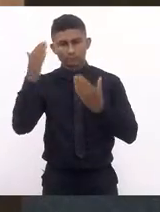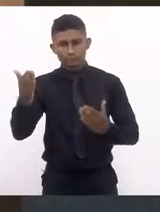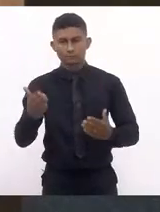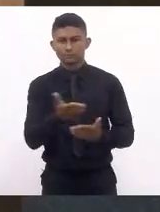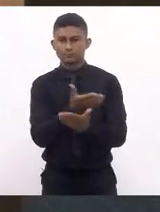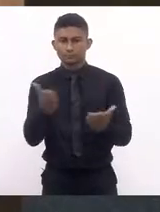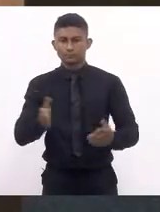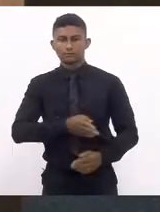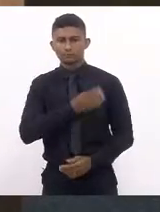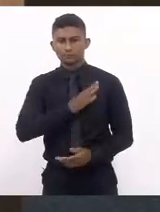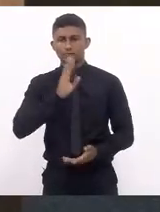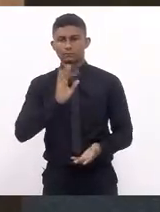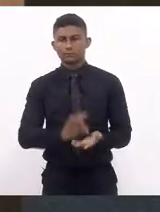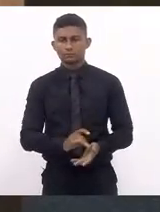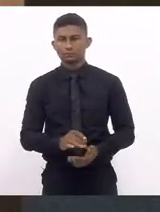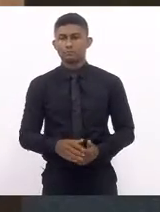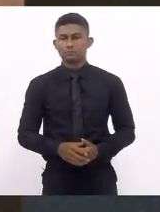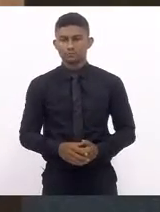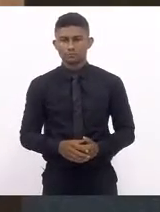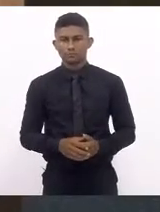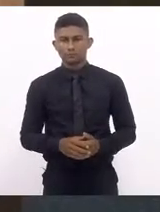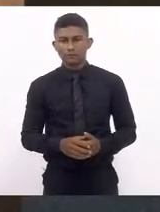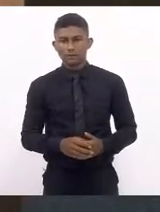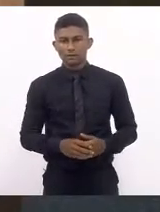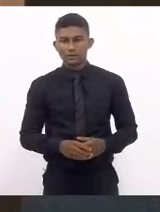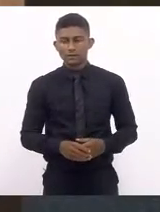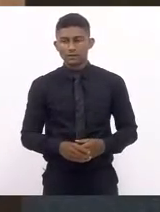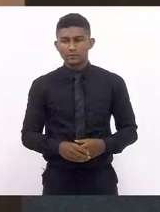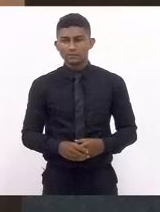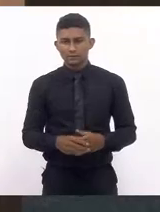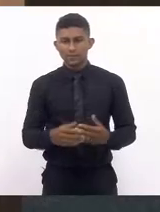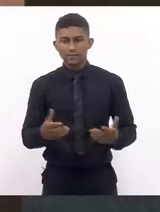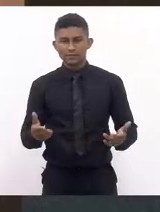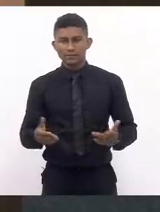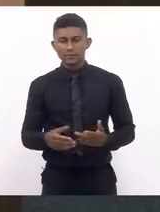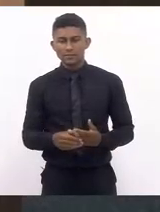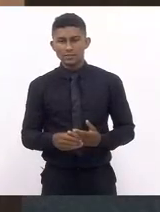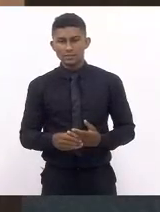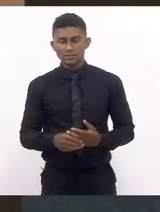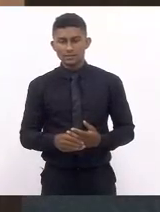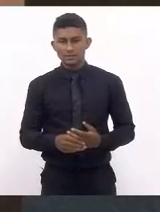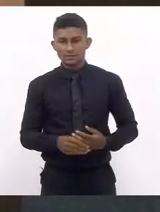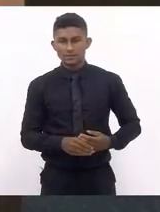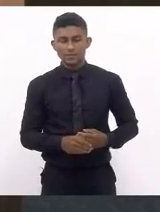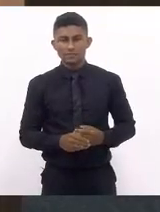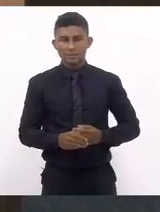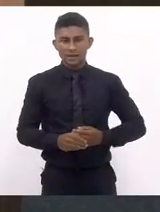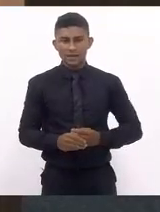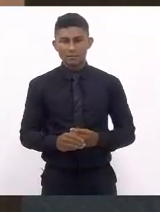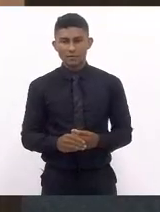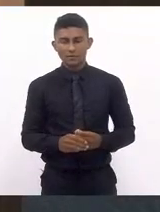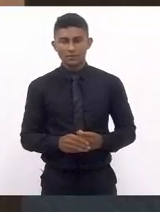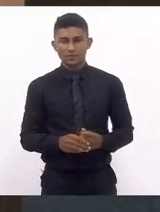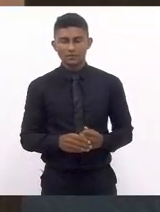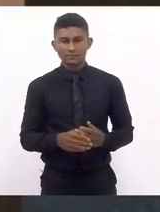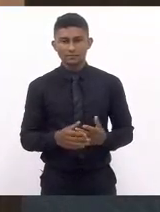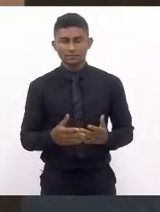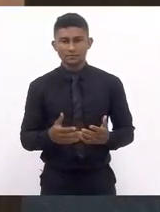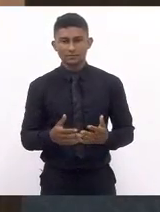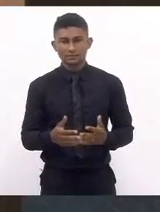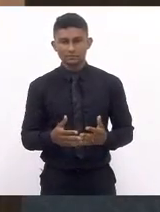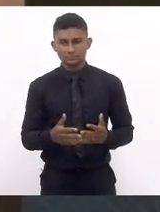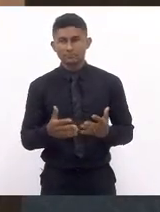de coração a todos vocês eu sei que eu tenho muito aprender eu tenho muita evoluir Mas uma coisa eu falo para o meus colegas